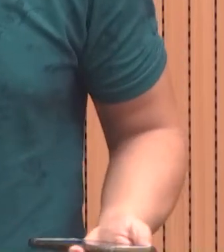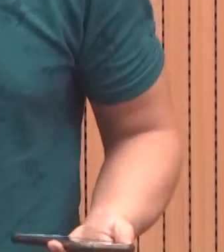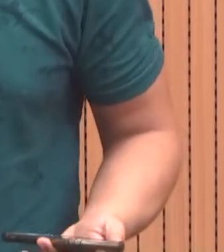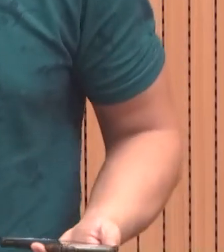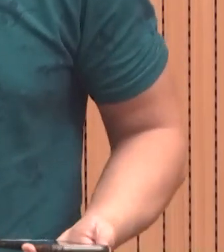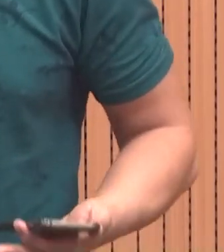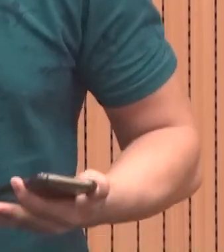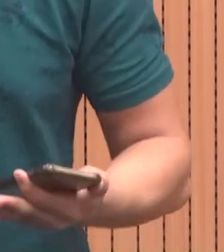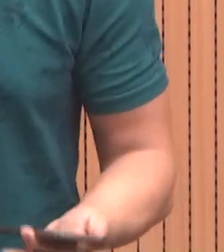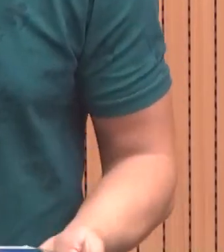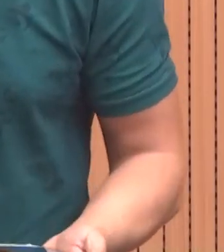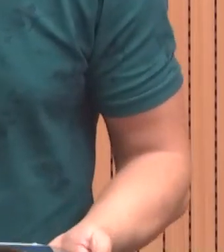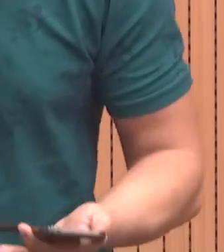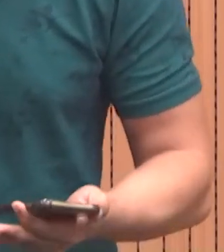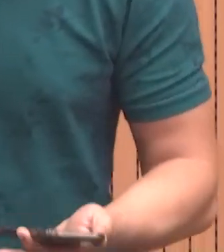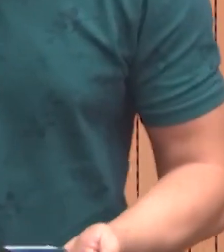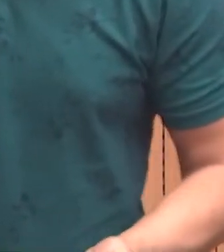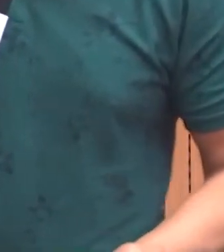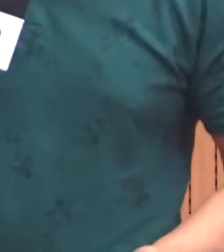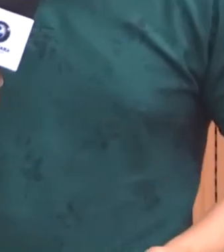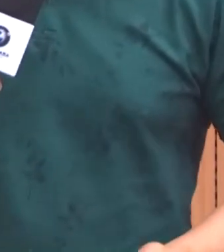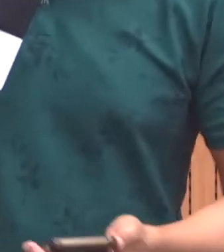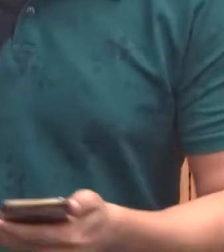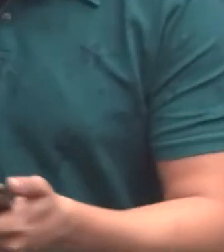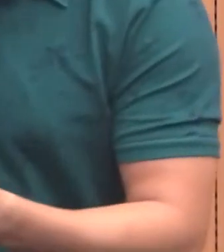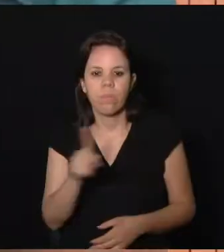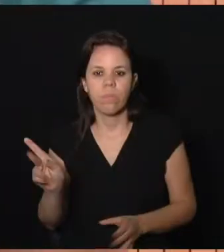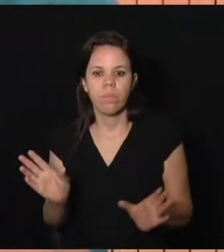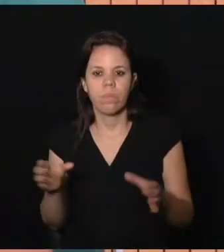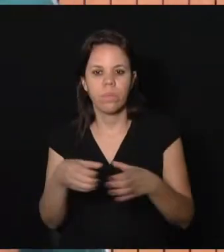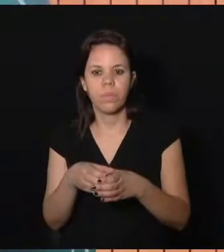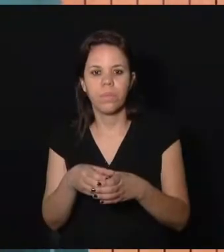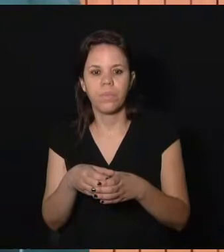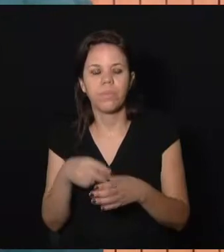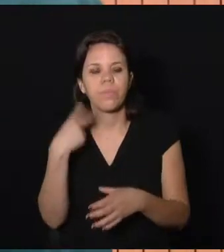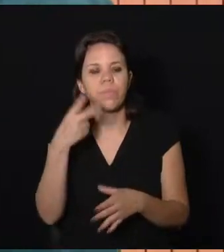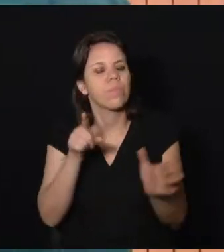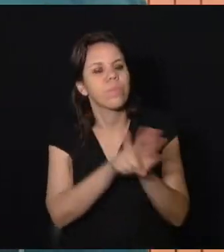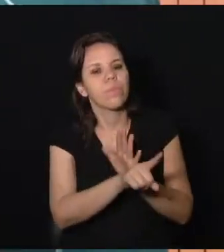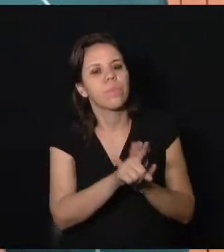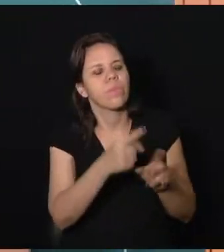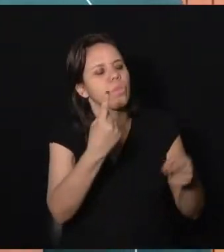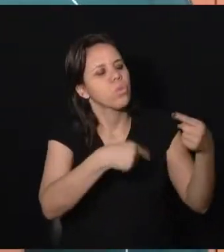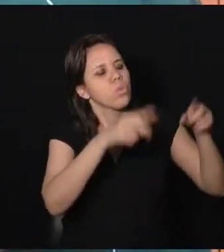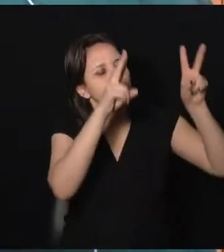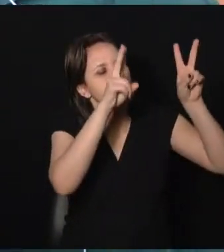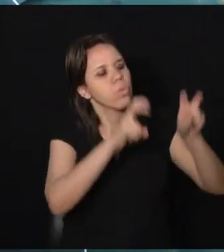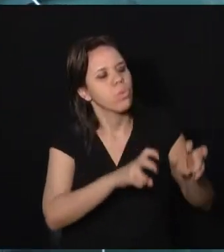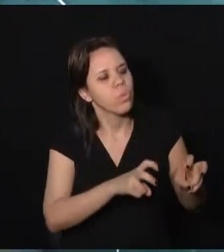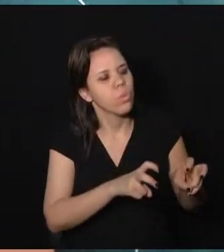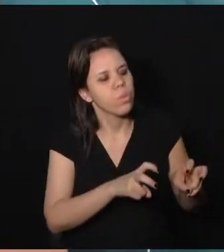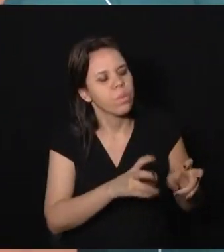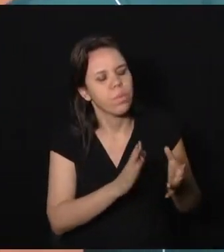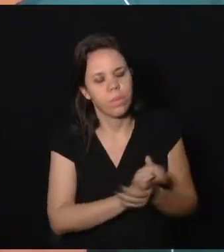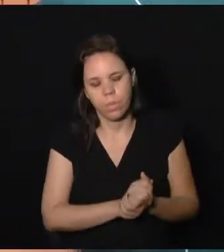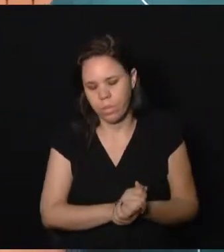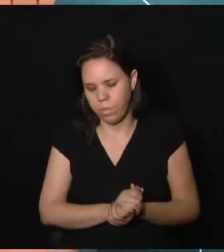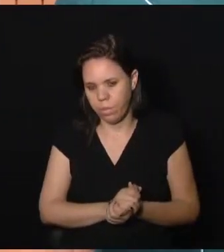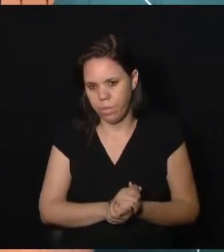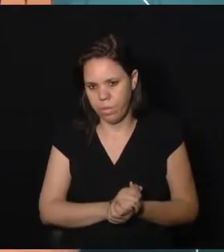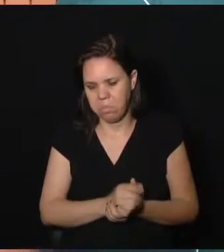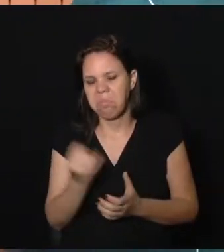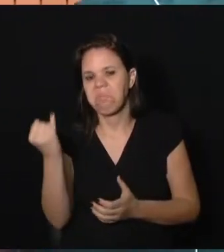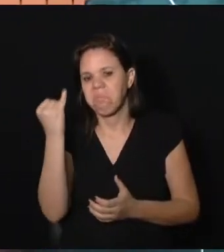Conversa agora com o vereador Marcelo Silva, ele que presidiu aqui a comissão. Vereador, discussões como essa sobre o tema são